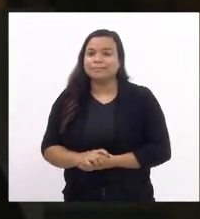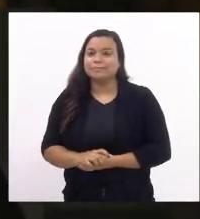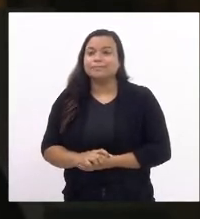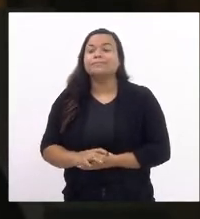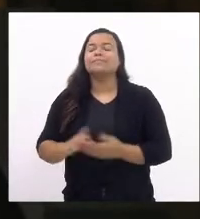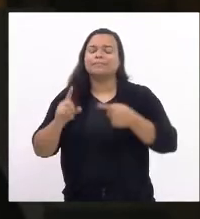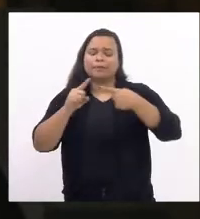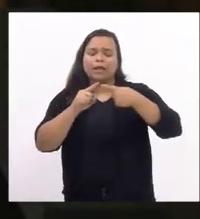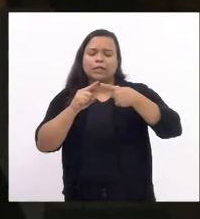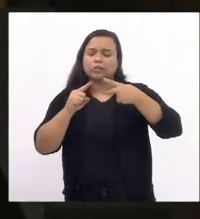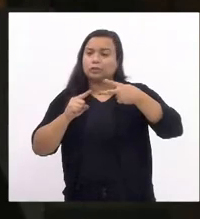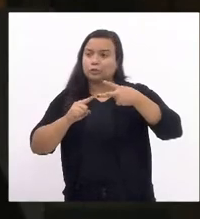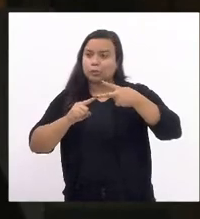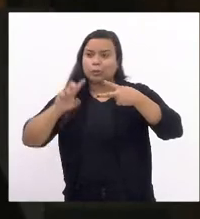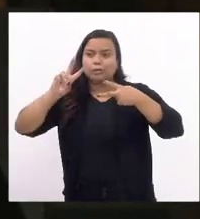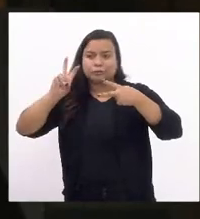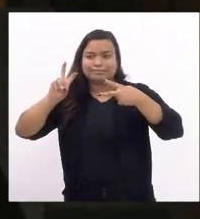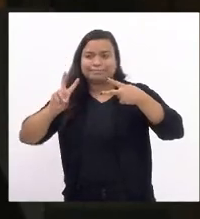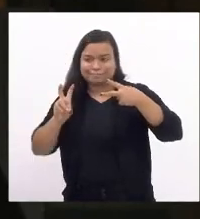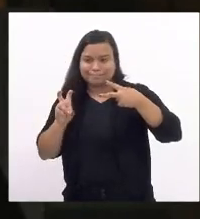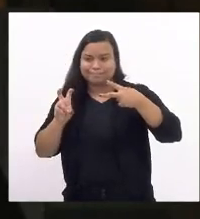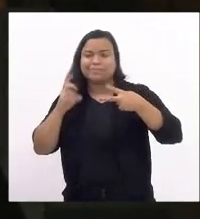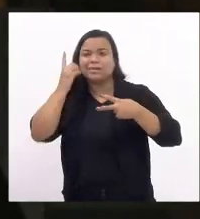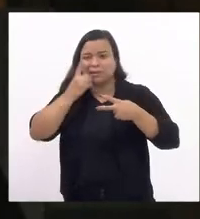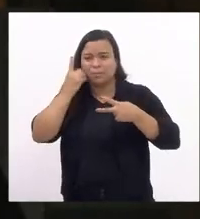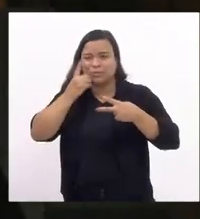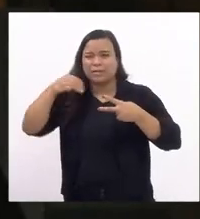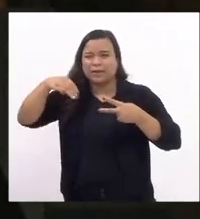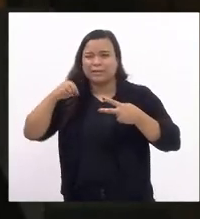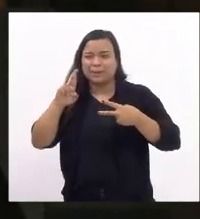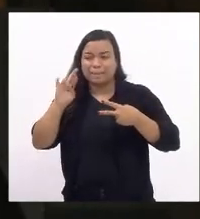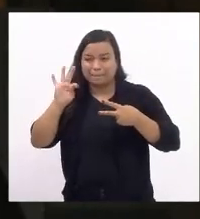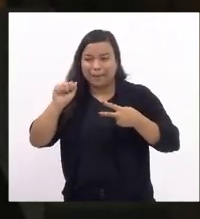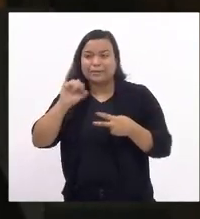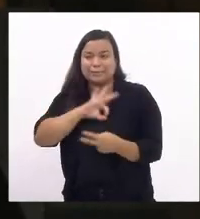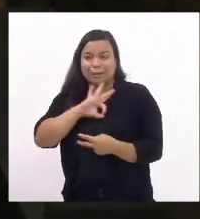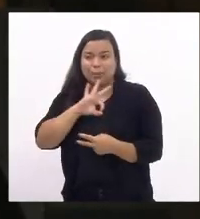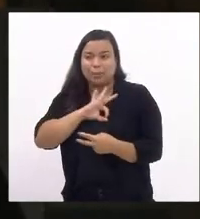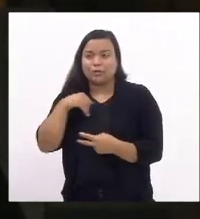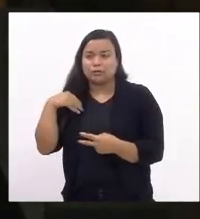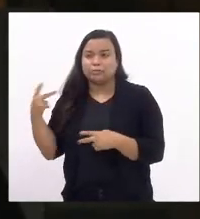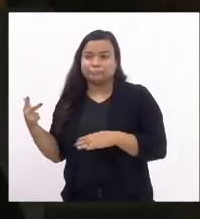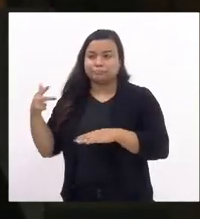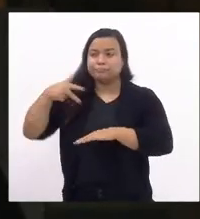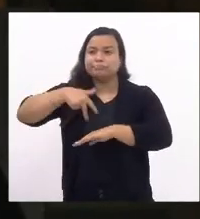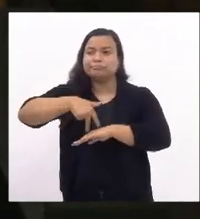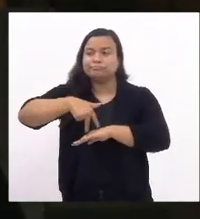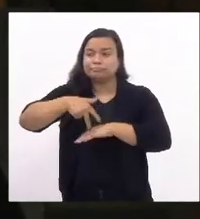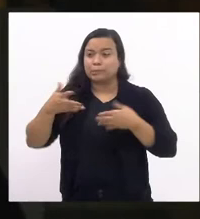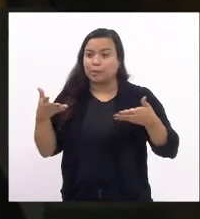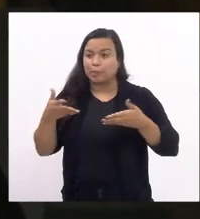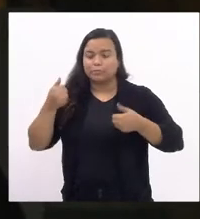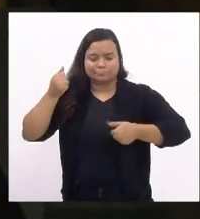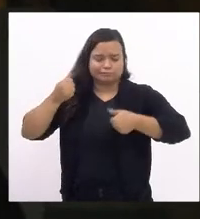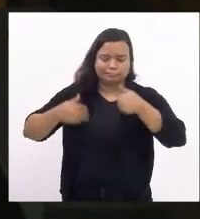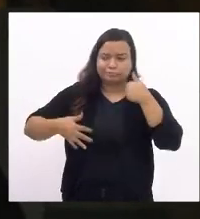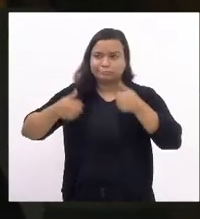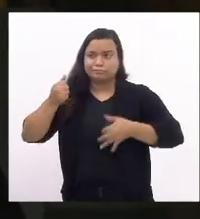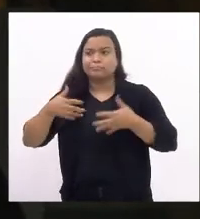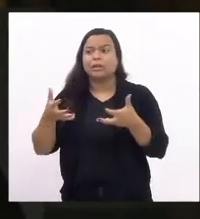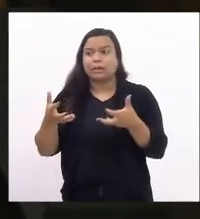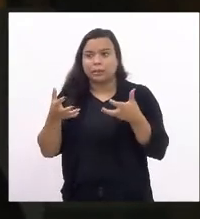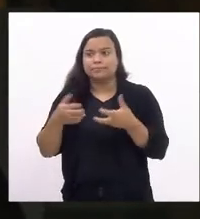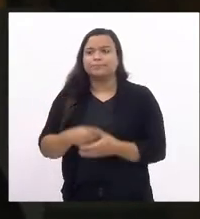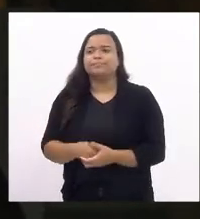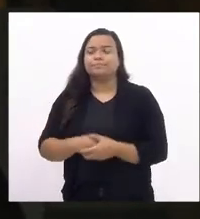Duas questões, deputada Marta Rocha, me trazem hoje aqui em plenário.